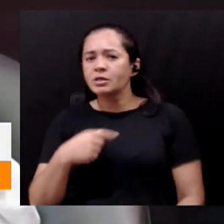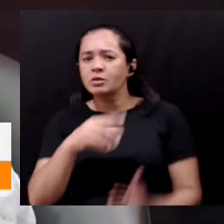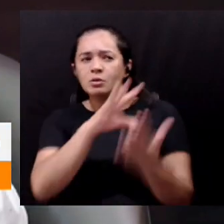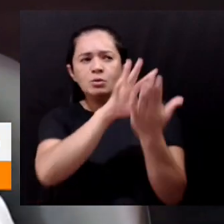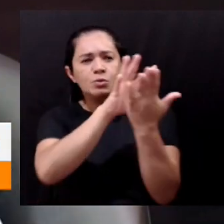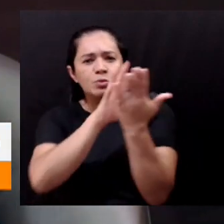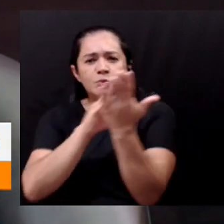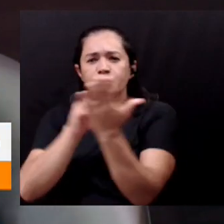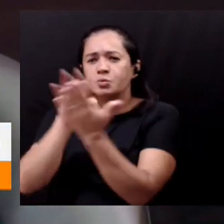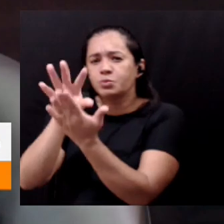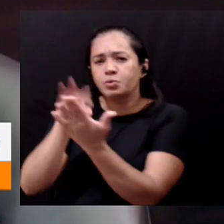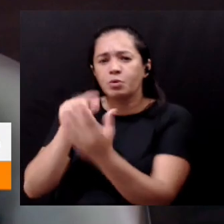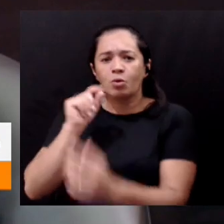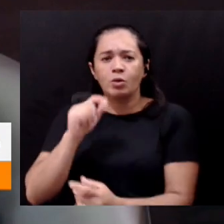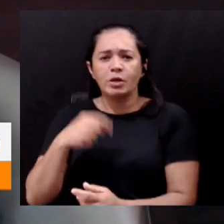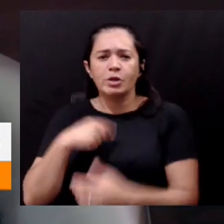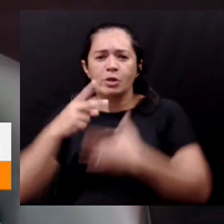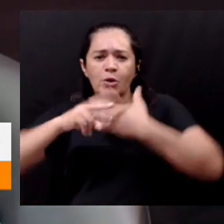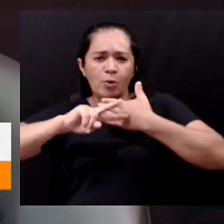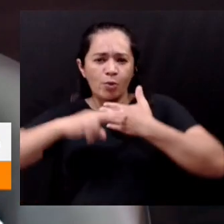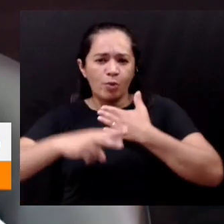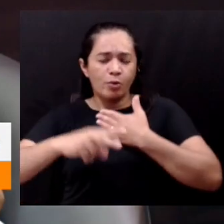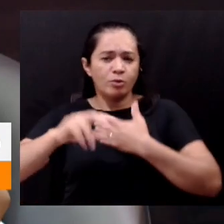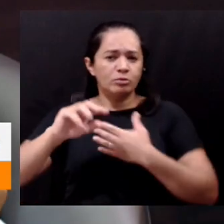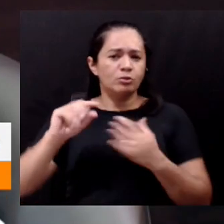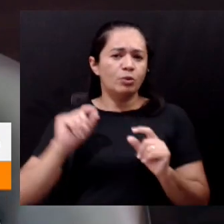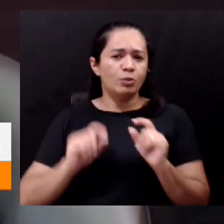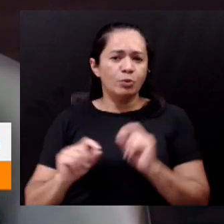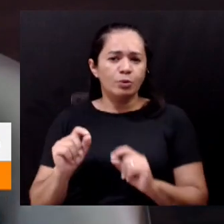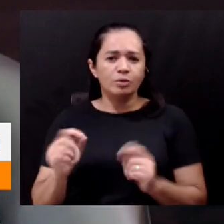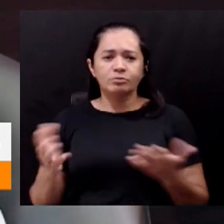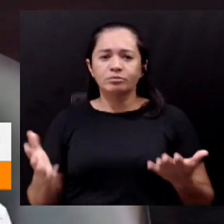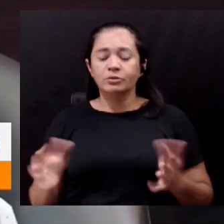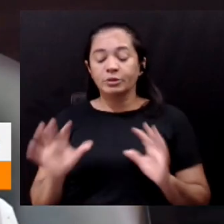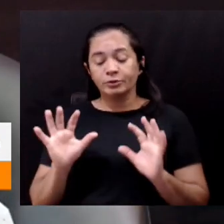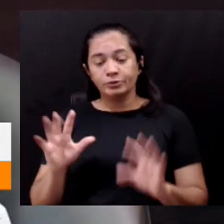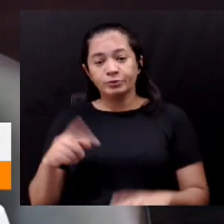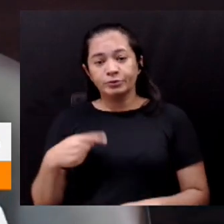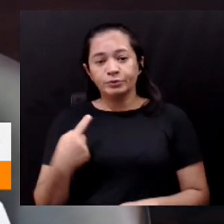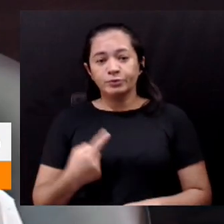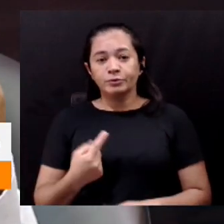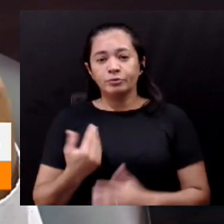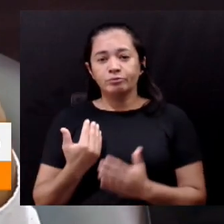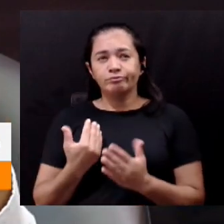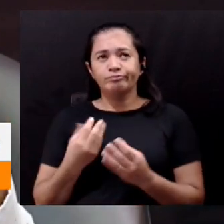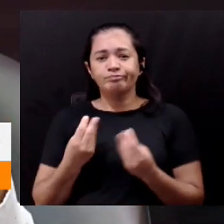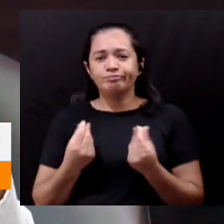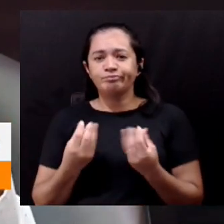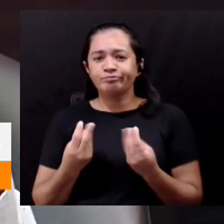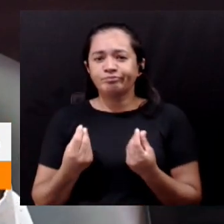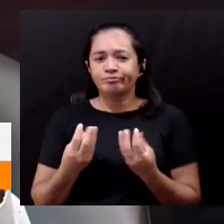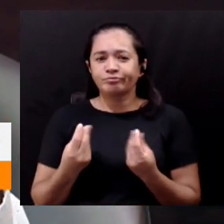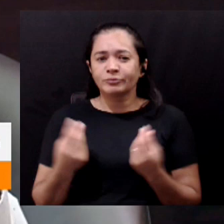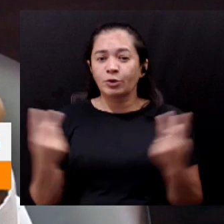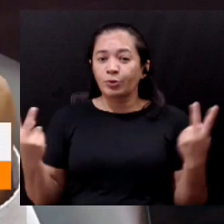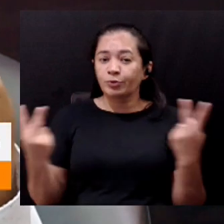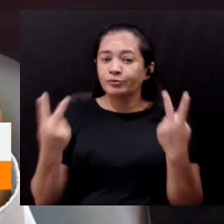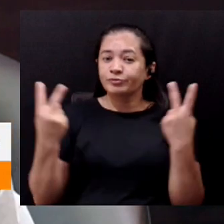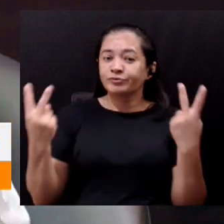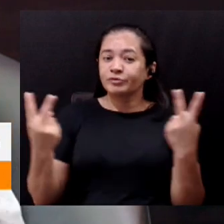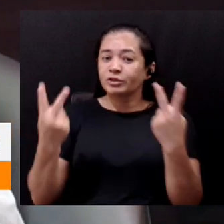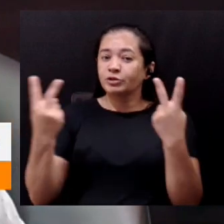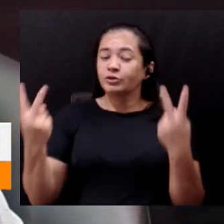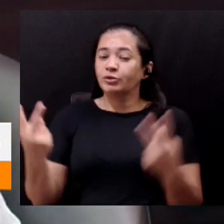estou refletindo ao outro, né. E com isso nós vamos perdendo, os valores e também